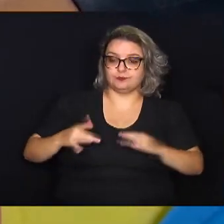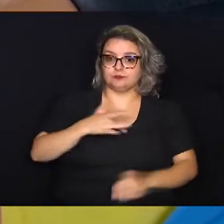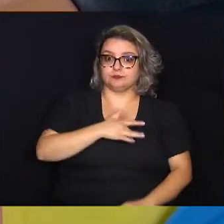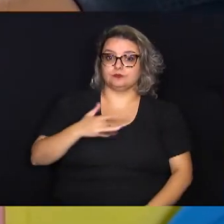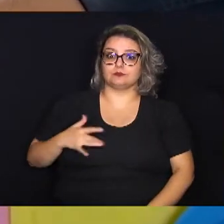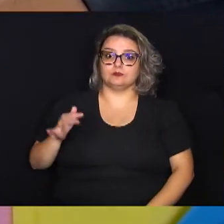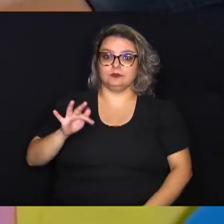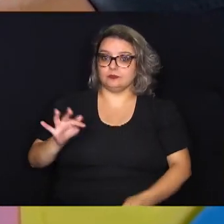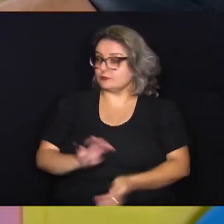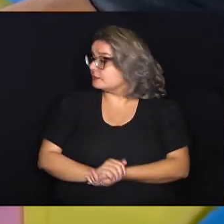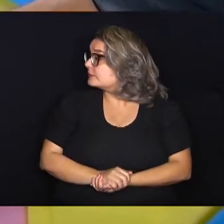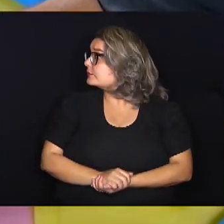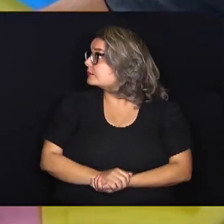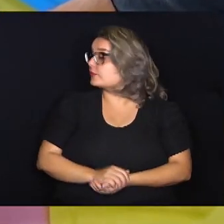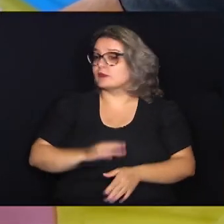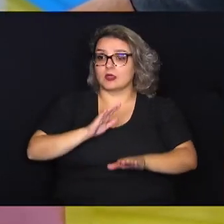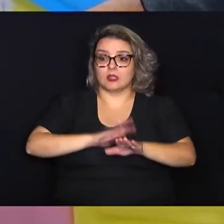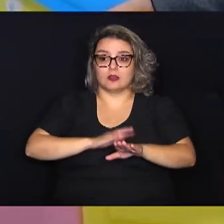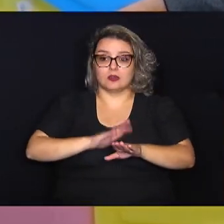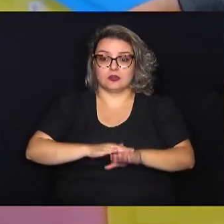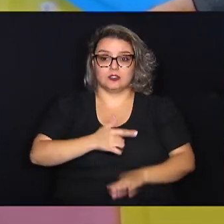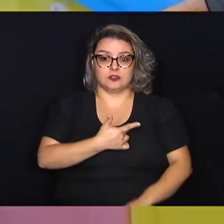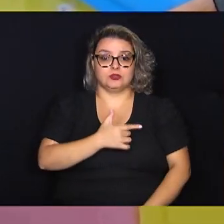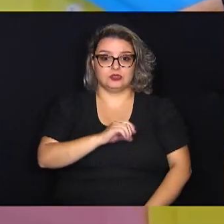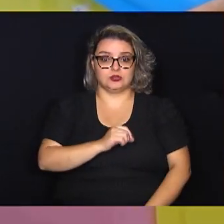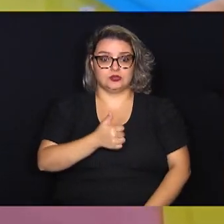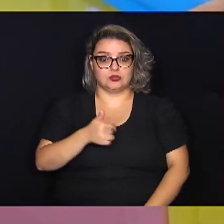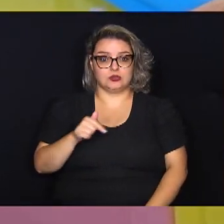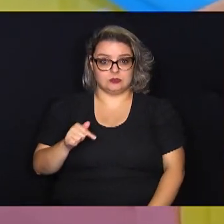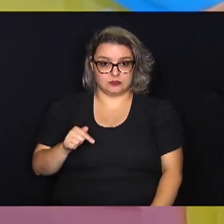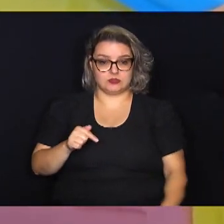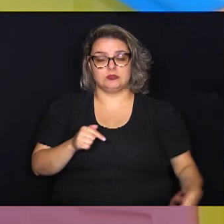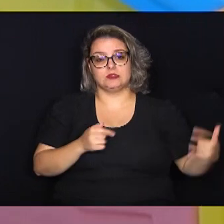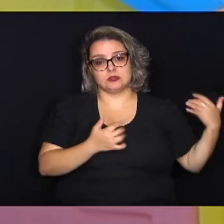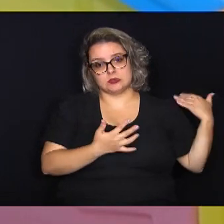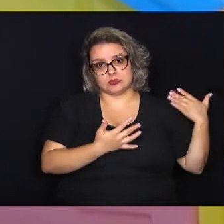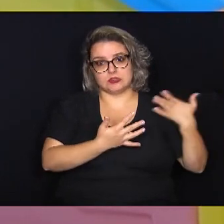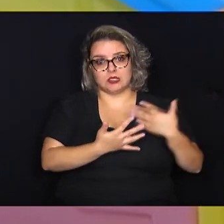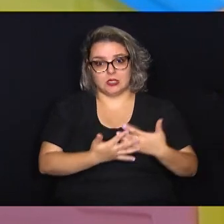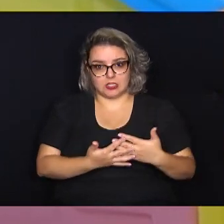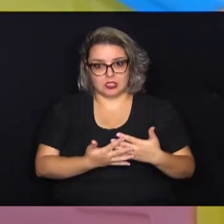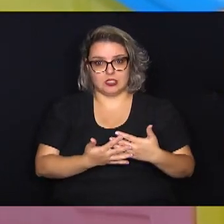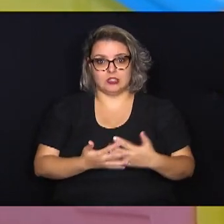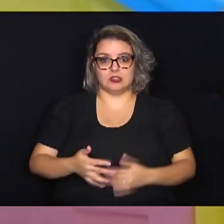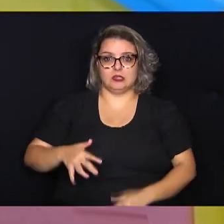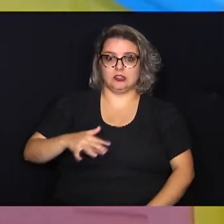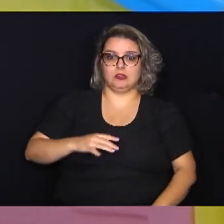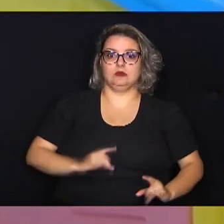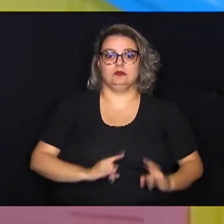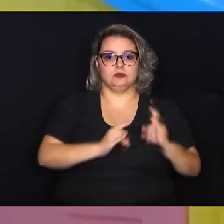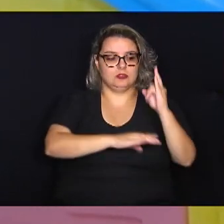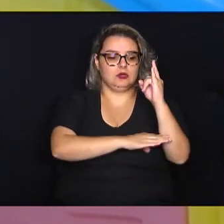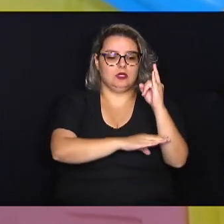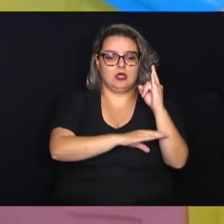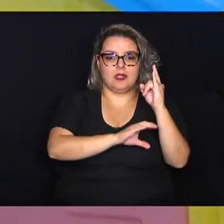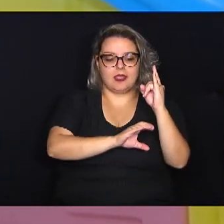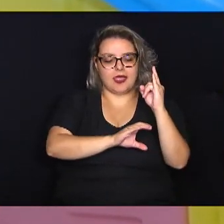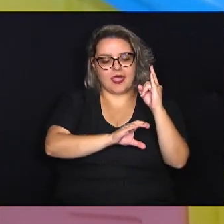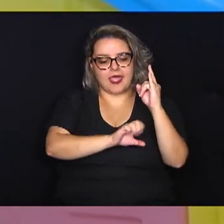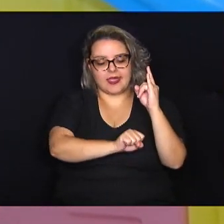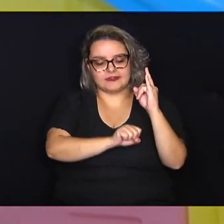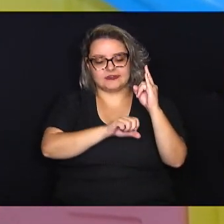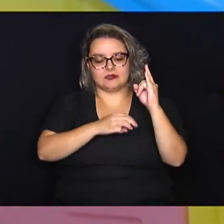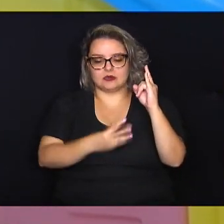universidade. Ela funciona desde 2017 e nós estamos aqui no andar S3 do Centro